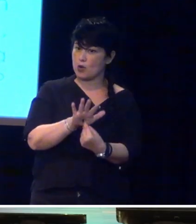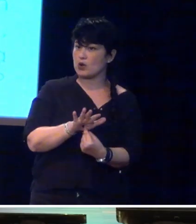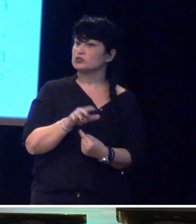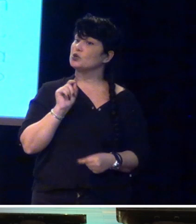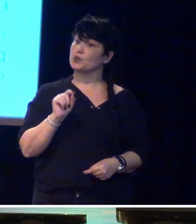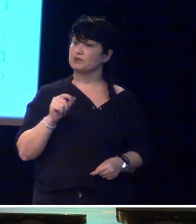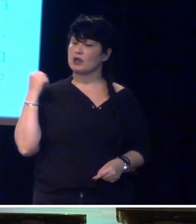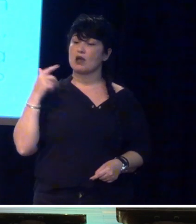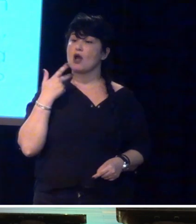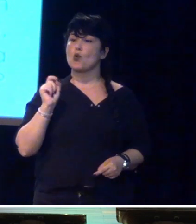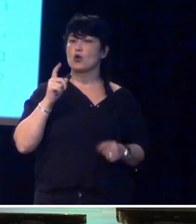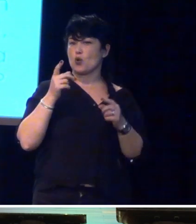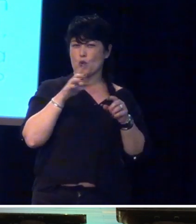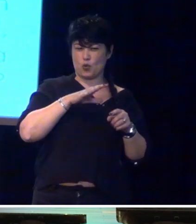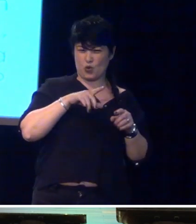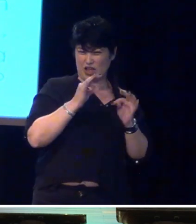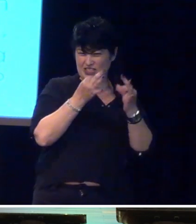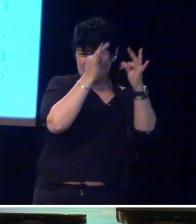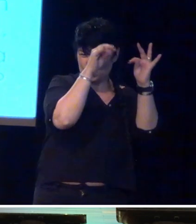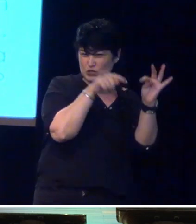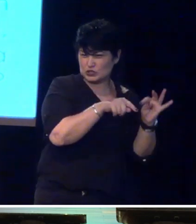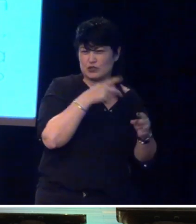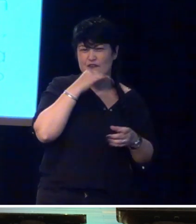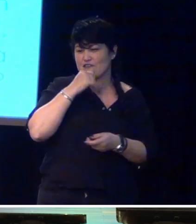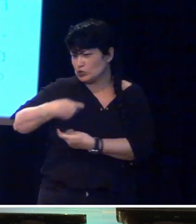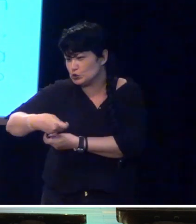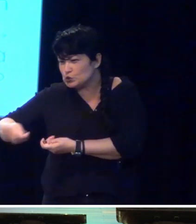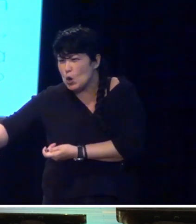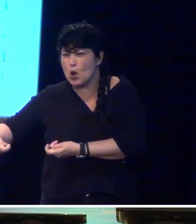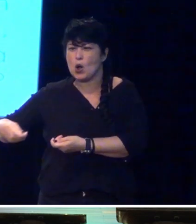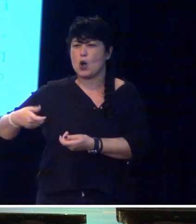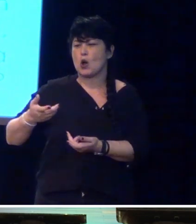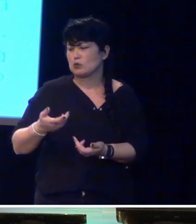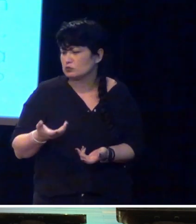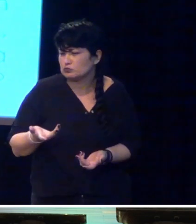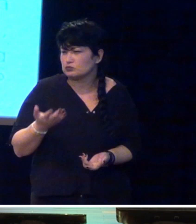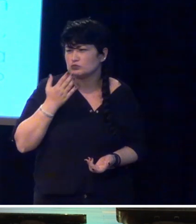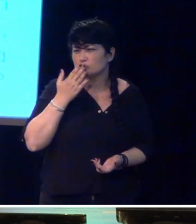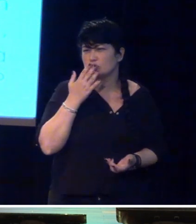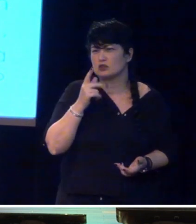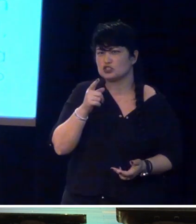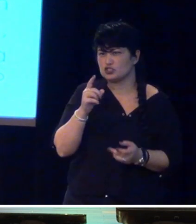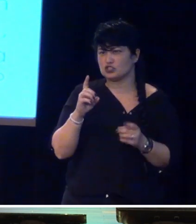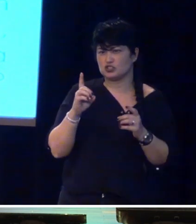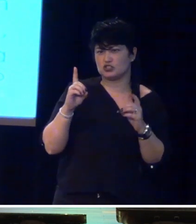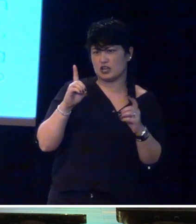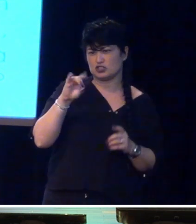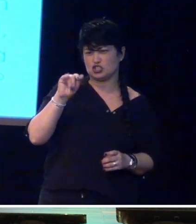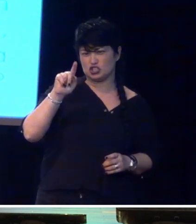esses recursos tecnológicos, como os jogos e gêneros digitais, oferecem